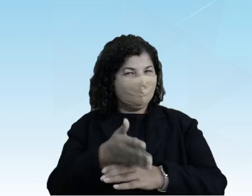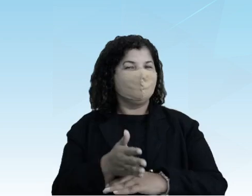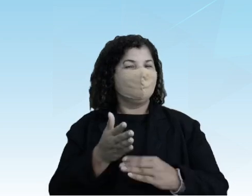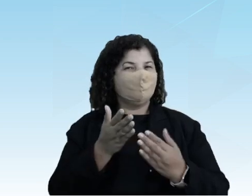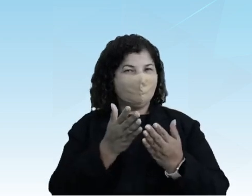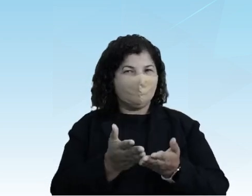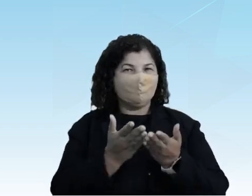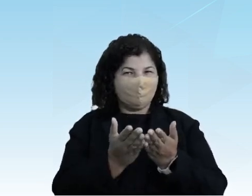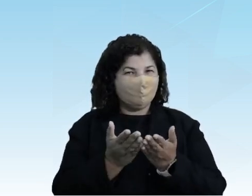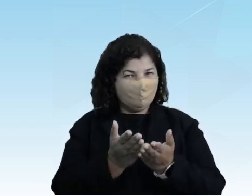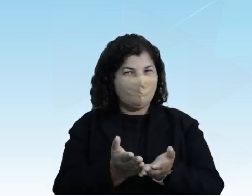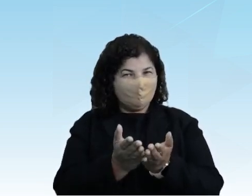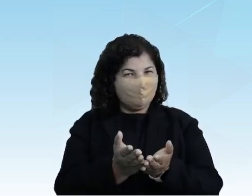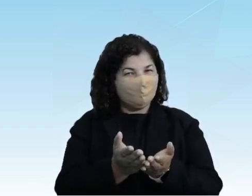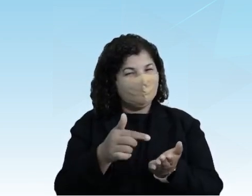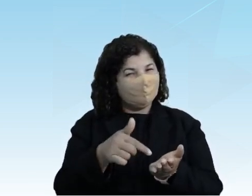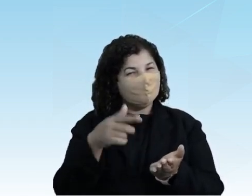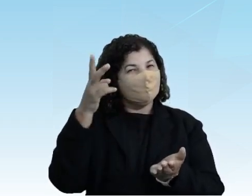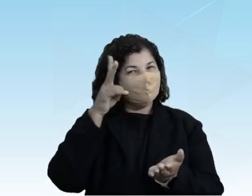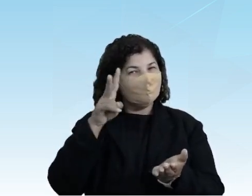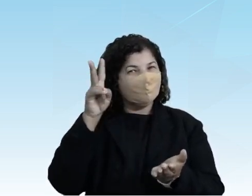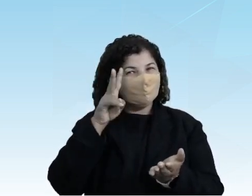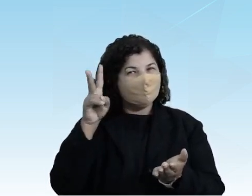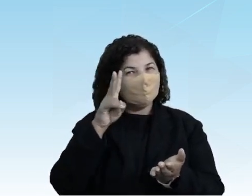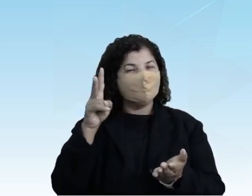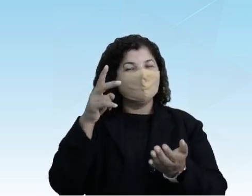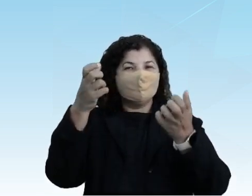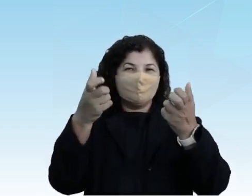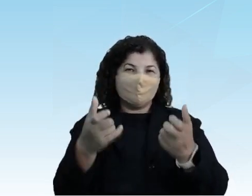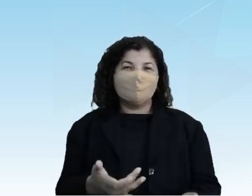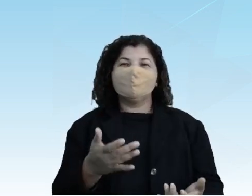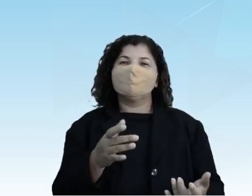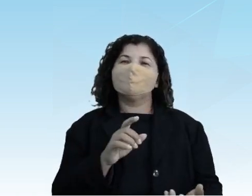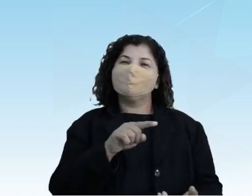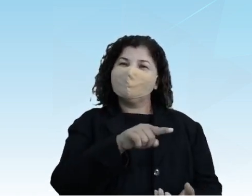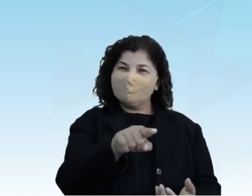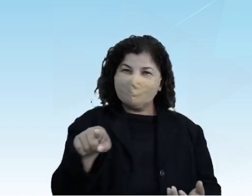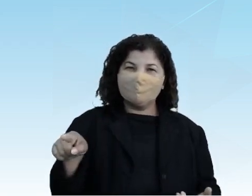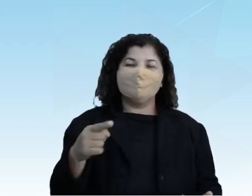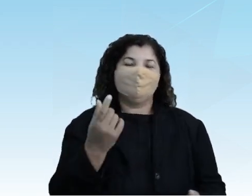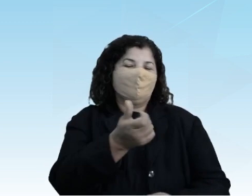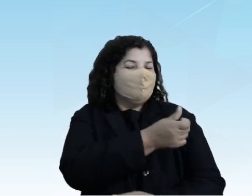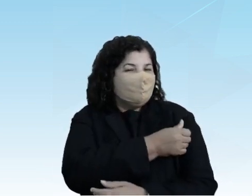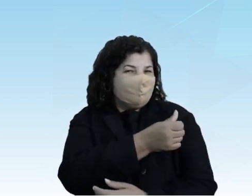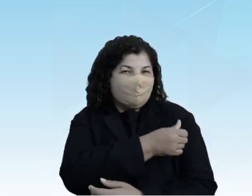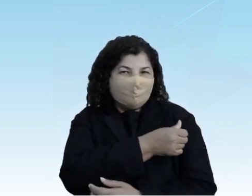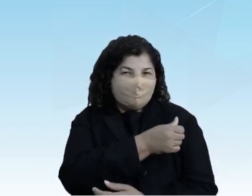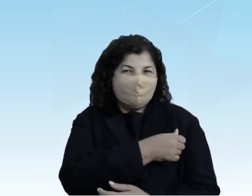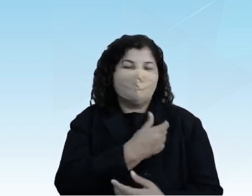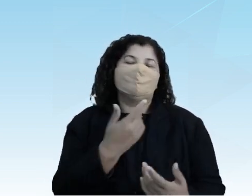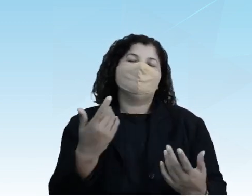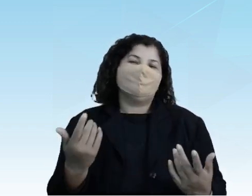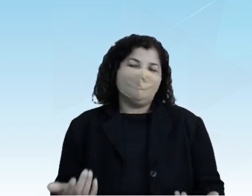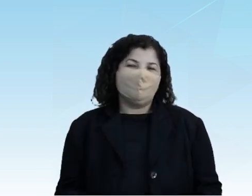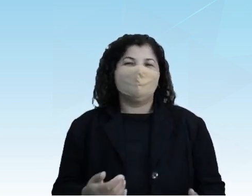lá, vamos falar um pouco de história aí, prezados e prezadas do 6º ano do